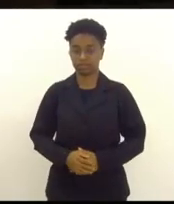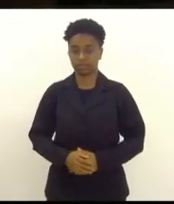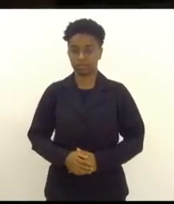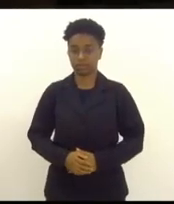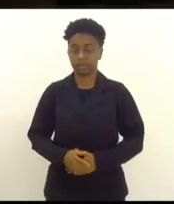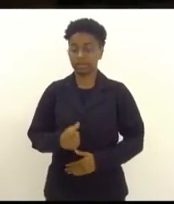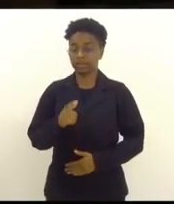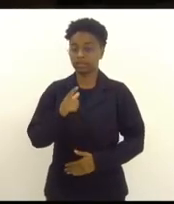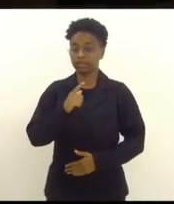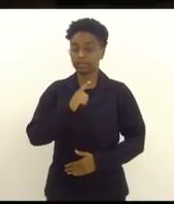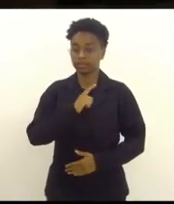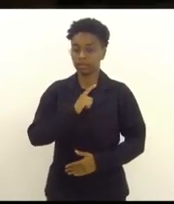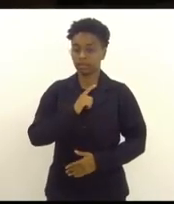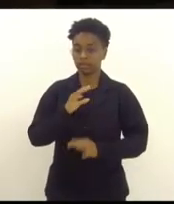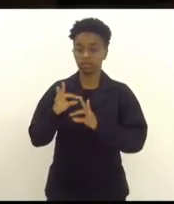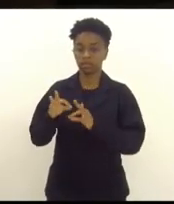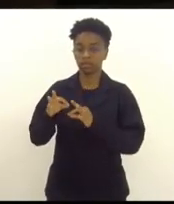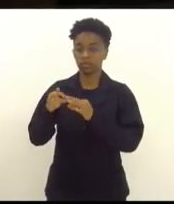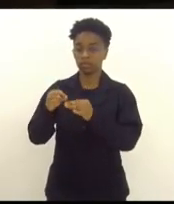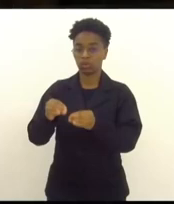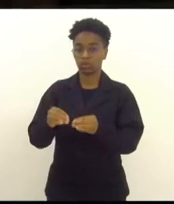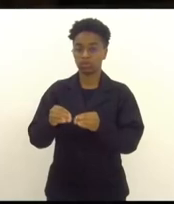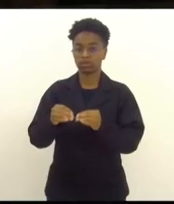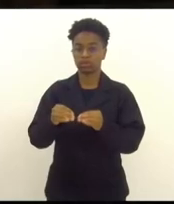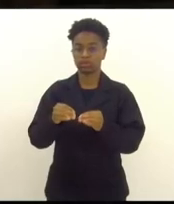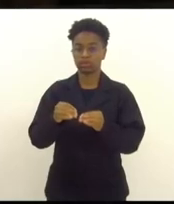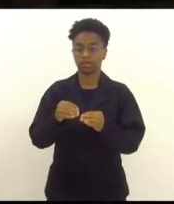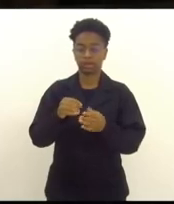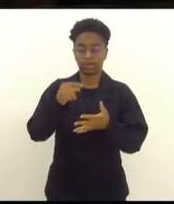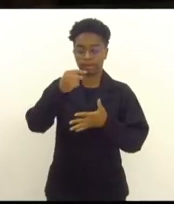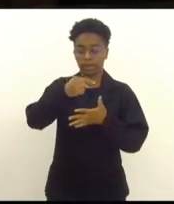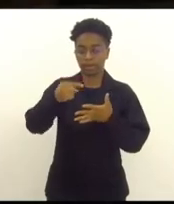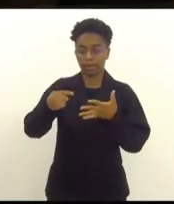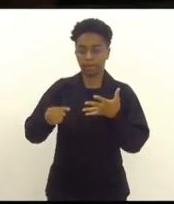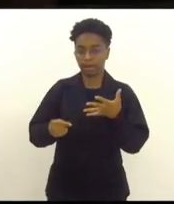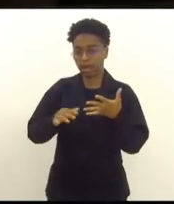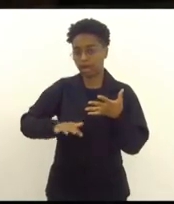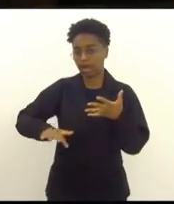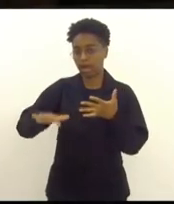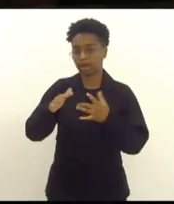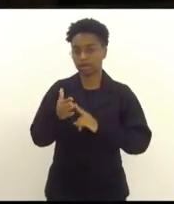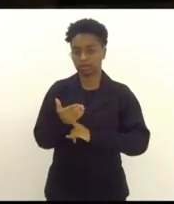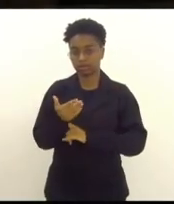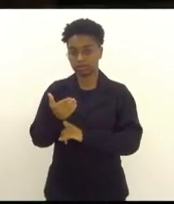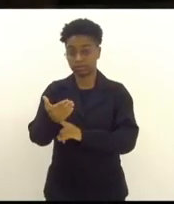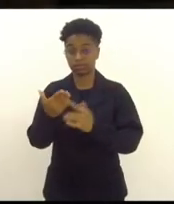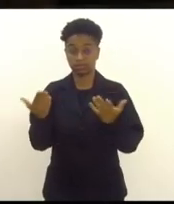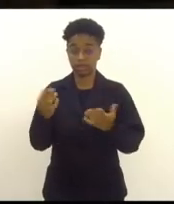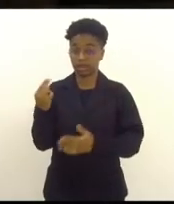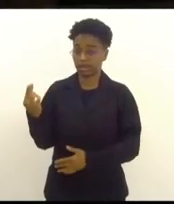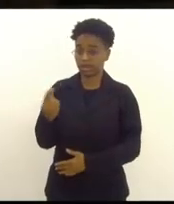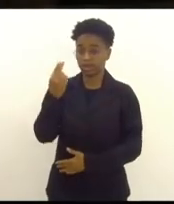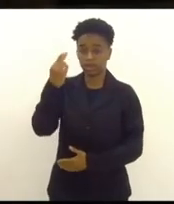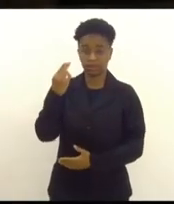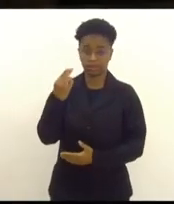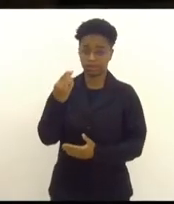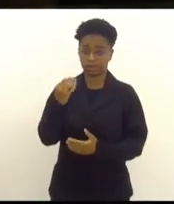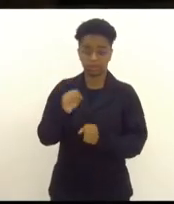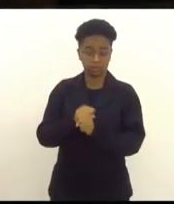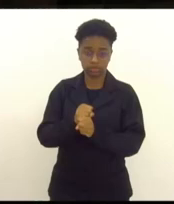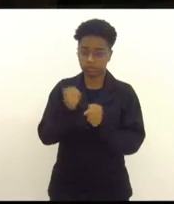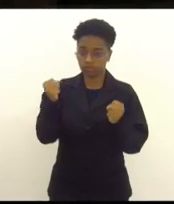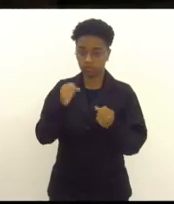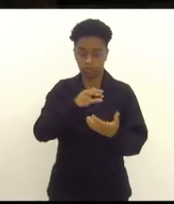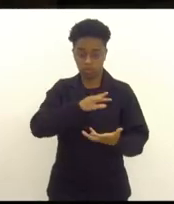todas as Vertentes da telemática e é impossível que o mundo que a gente vive